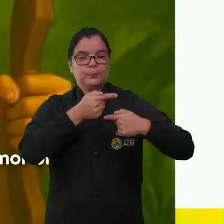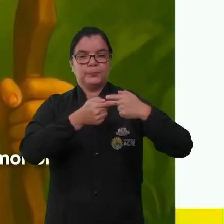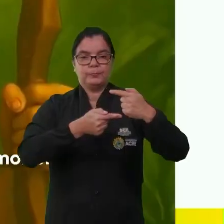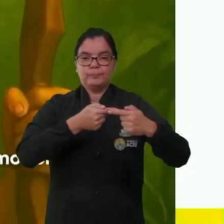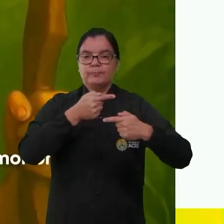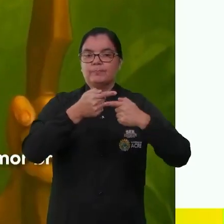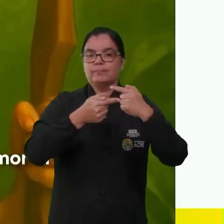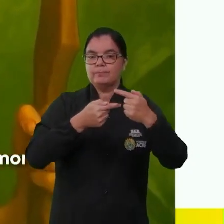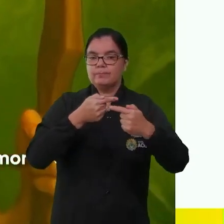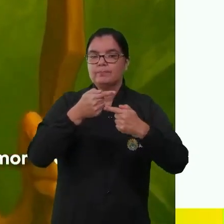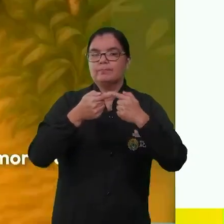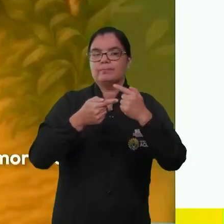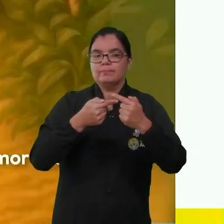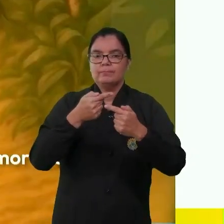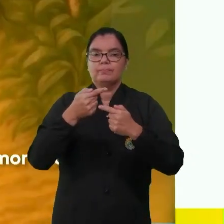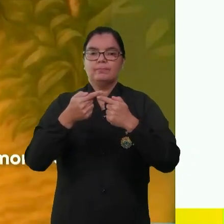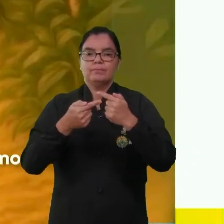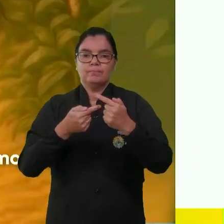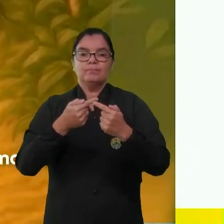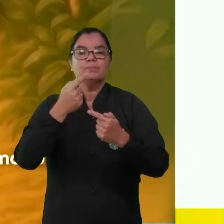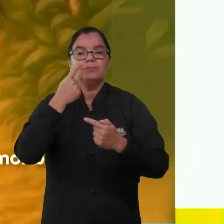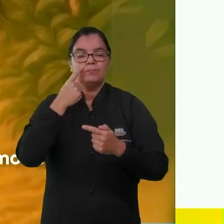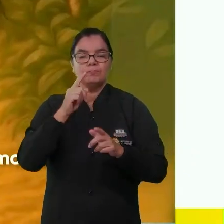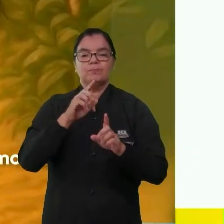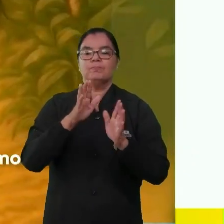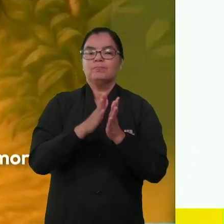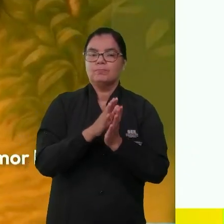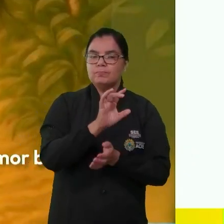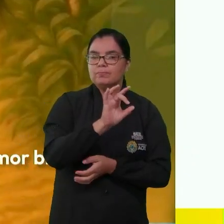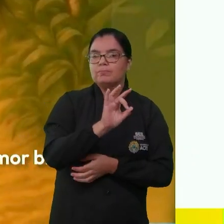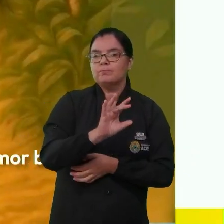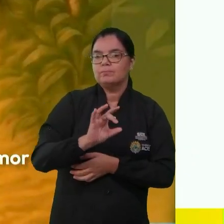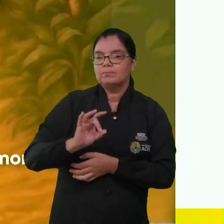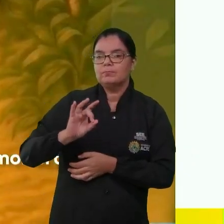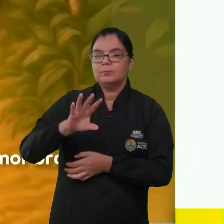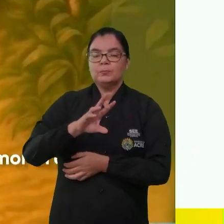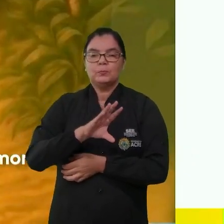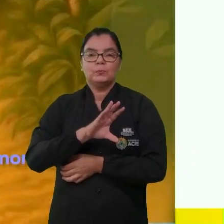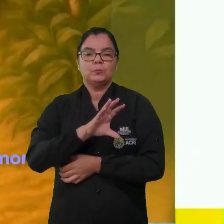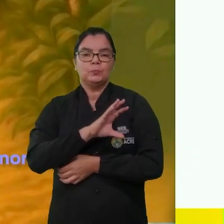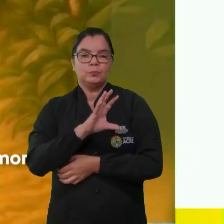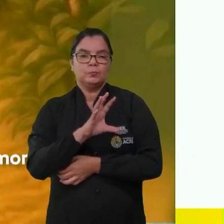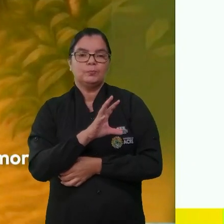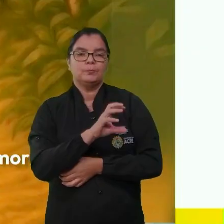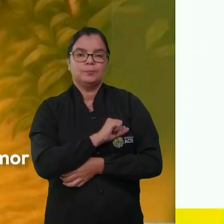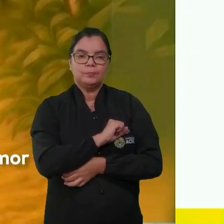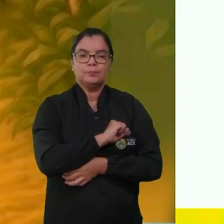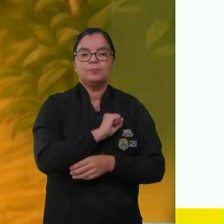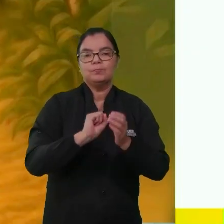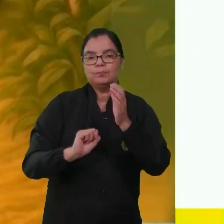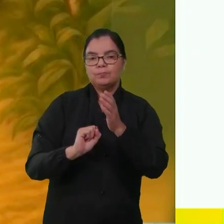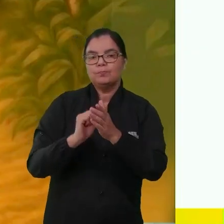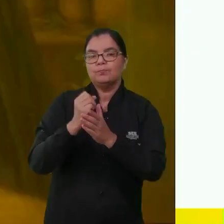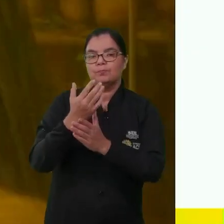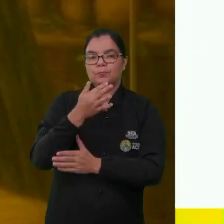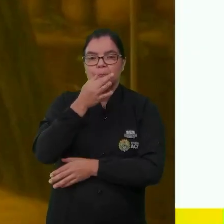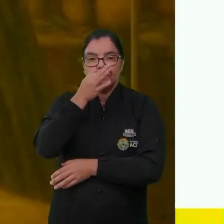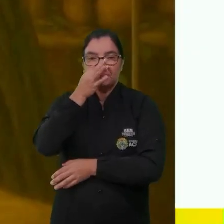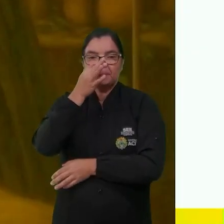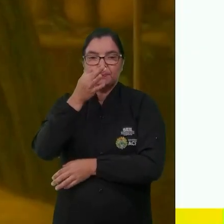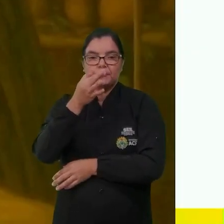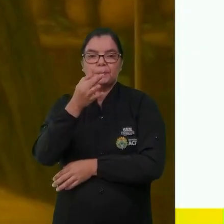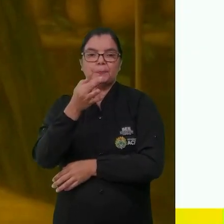Tua história uniu sangue e chão, vive em cada geração, do teu amor brotou o